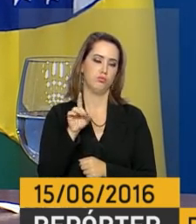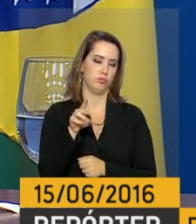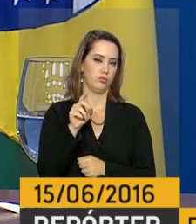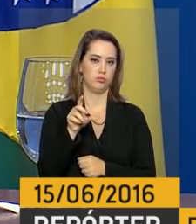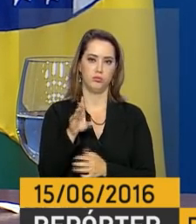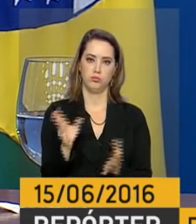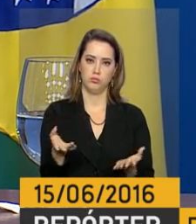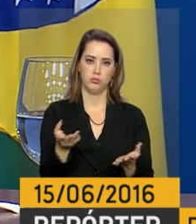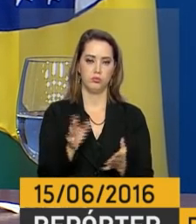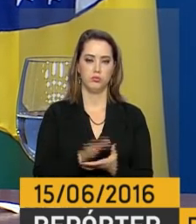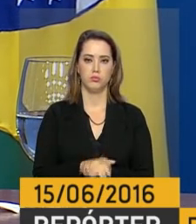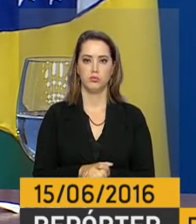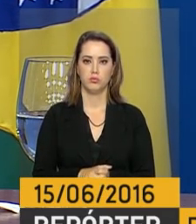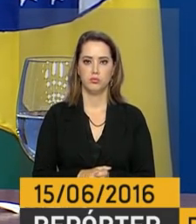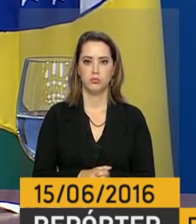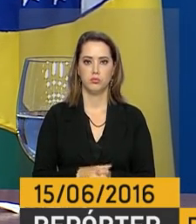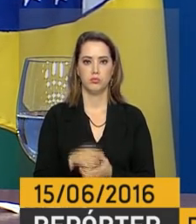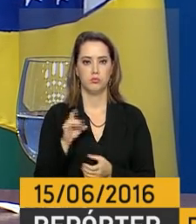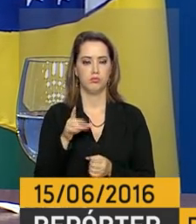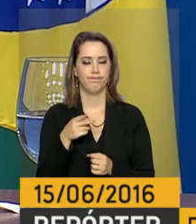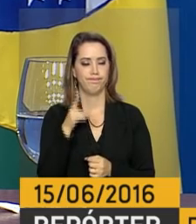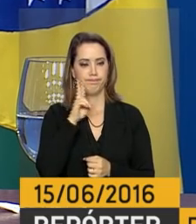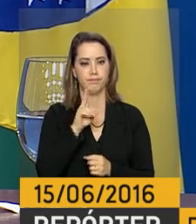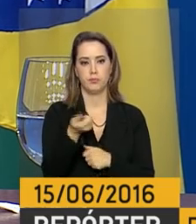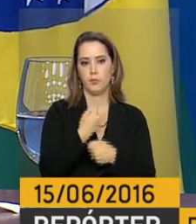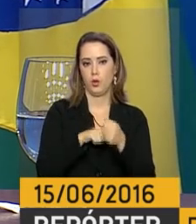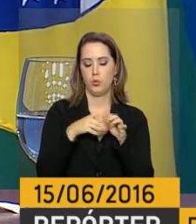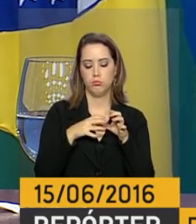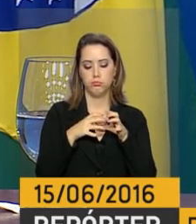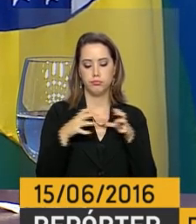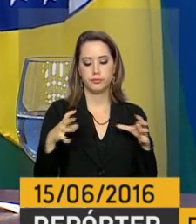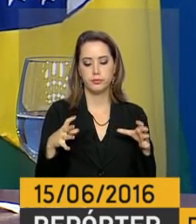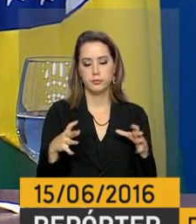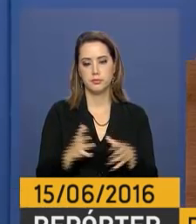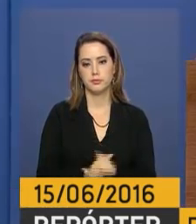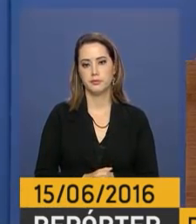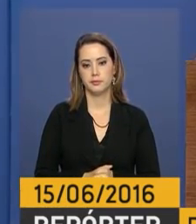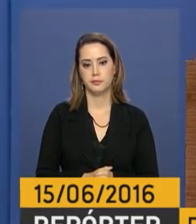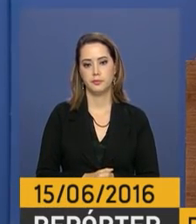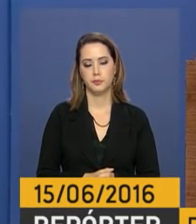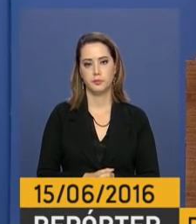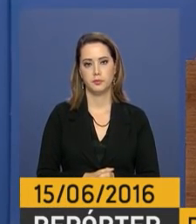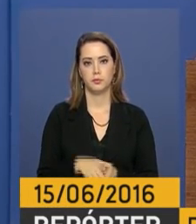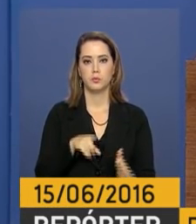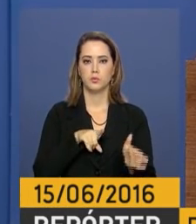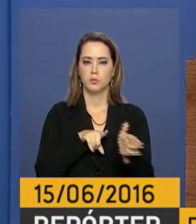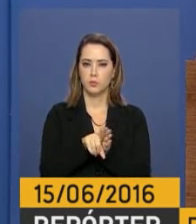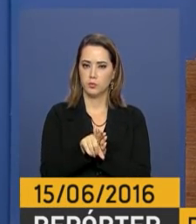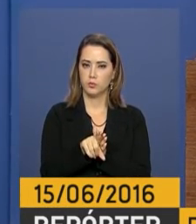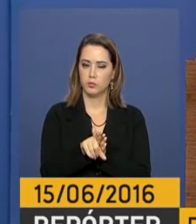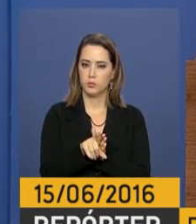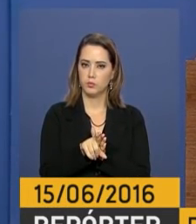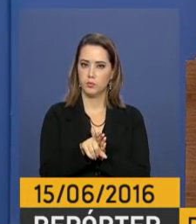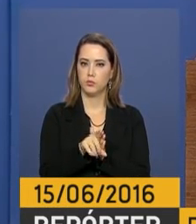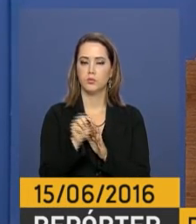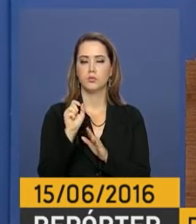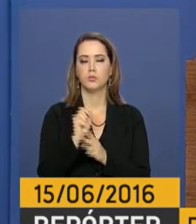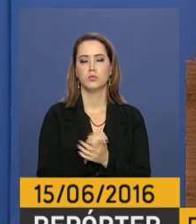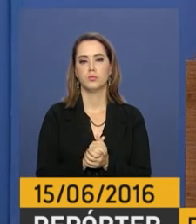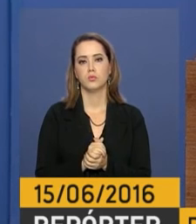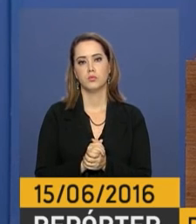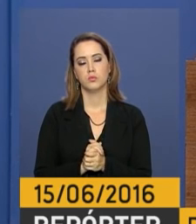constatação ah macroeconômica. Obrigado. Então, a Adriana Fernandes, Grupo